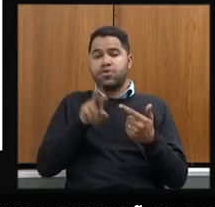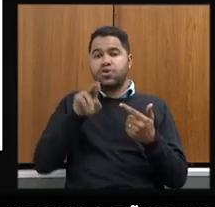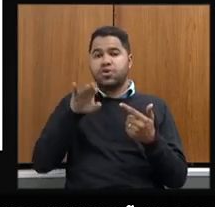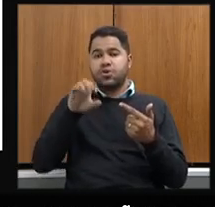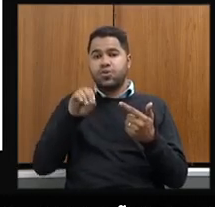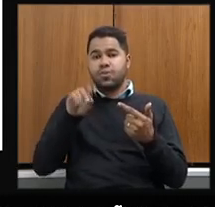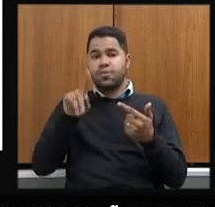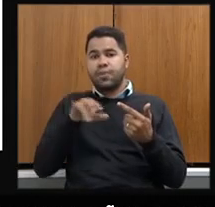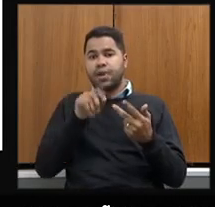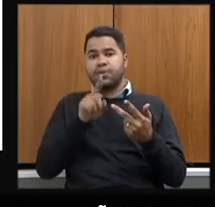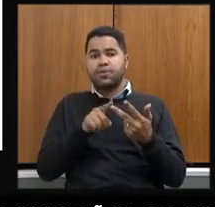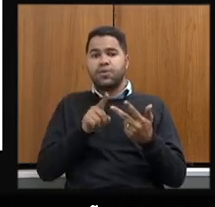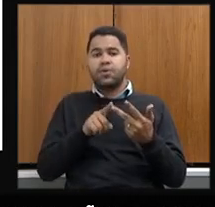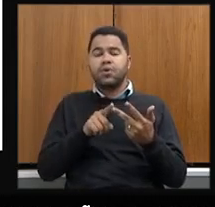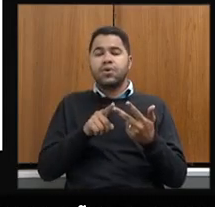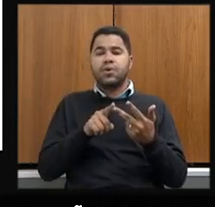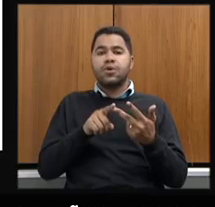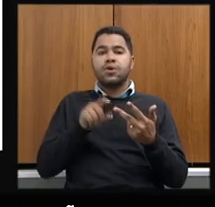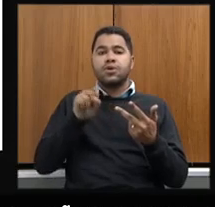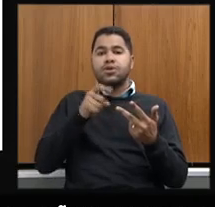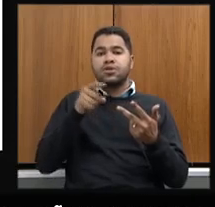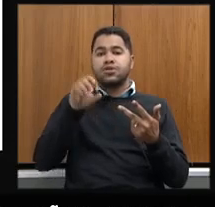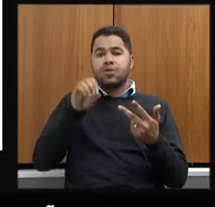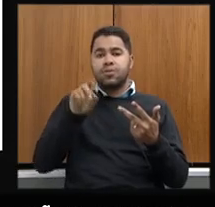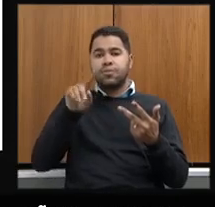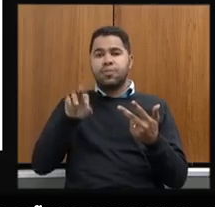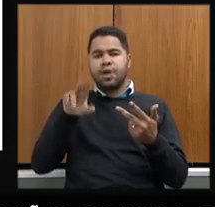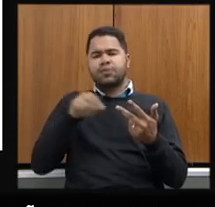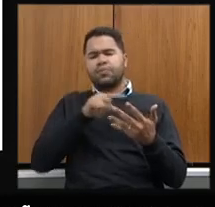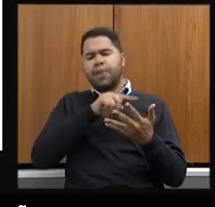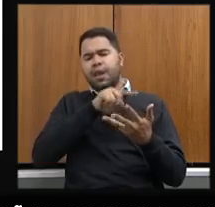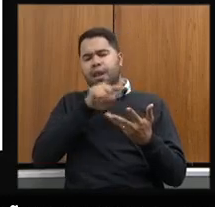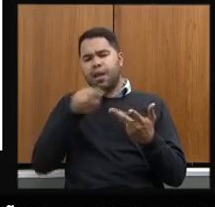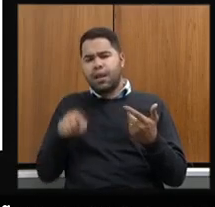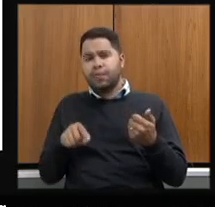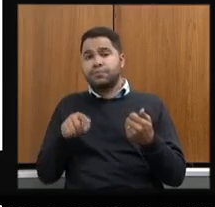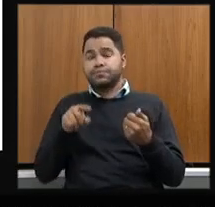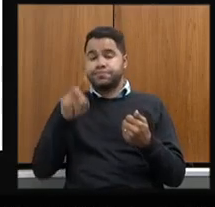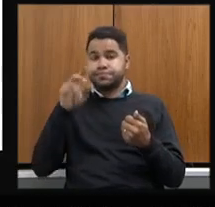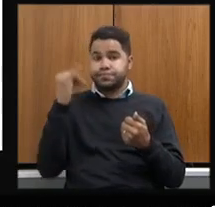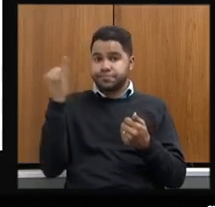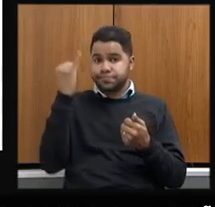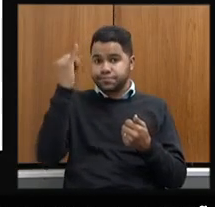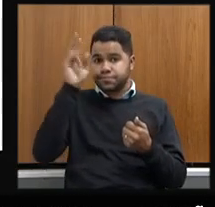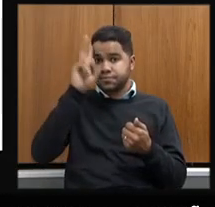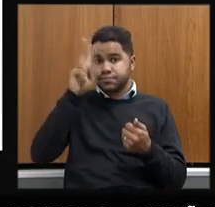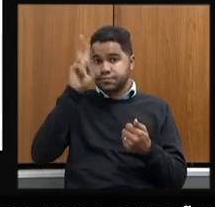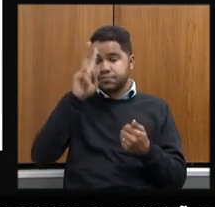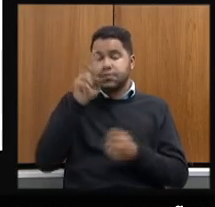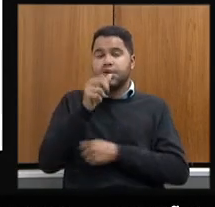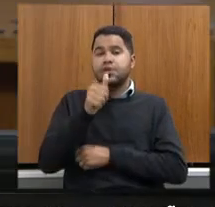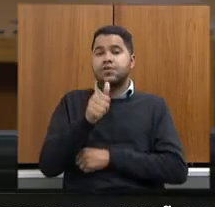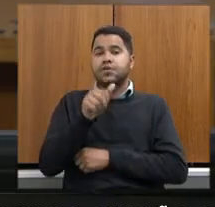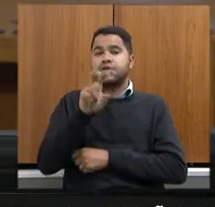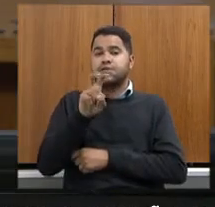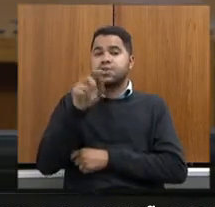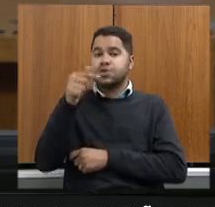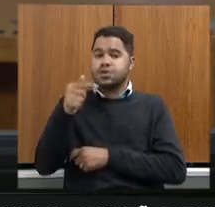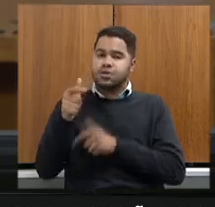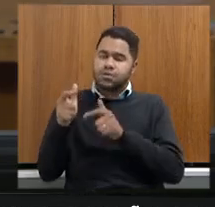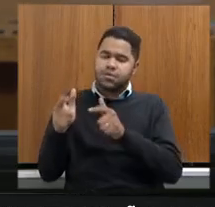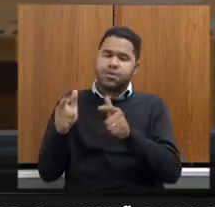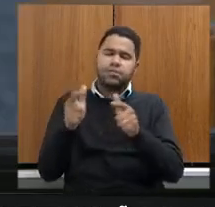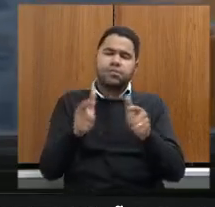São Gonçalo do Sapucaí e são São Pedro da União é importante lembrar no total nós teremos 157